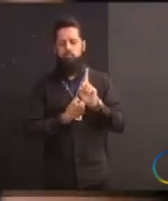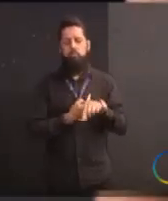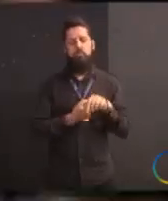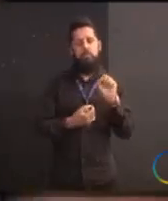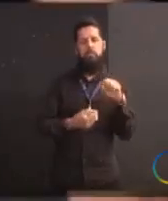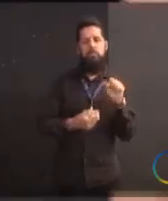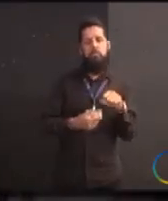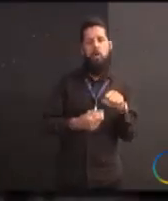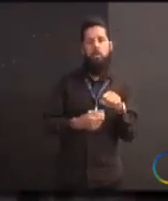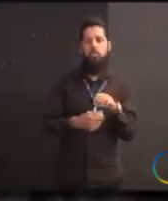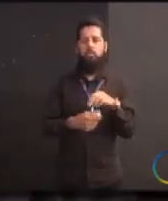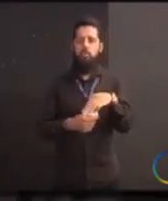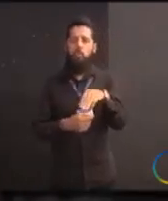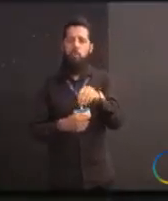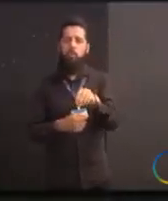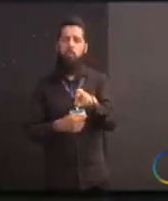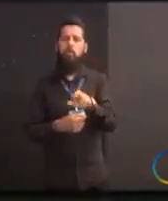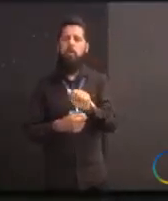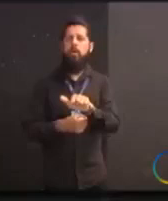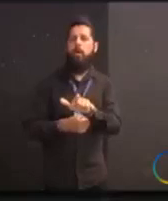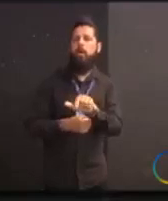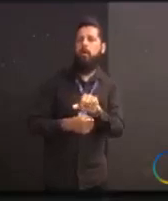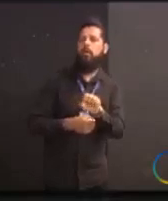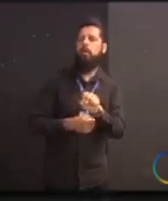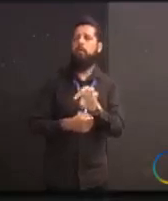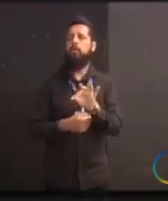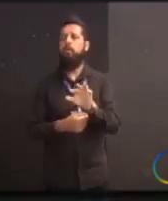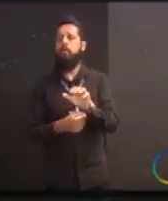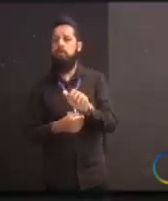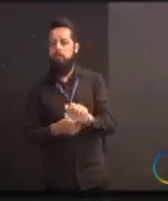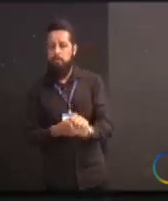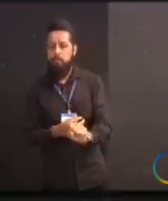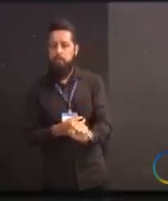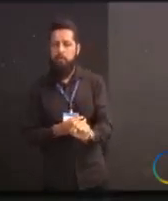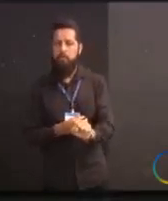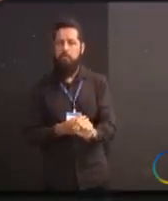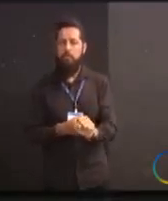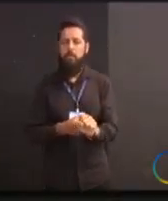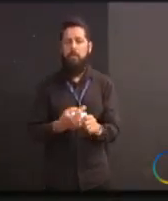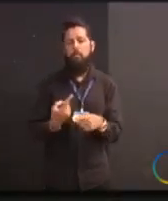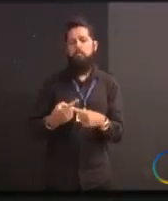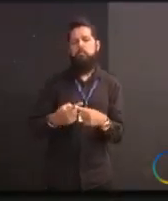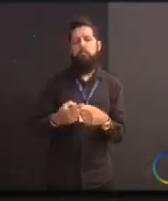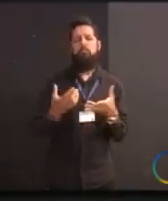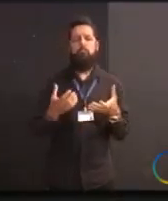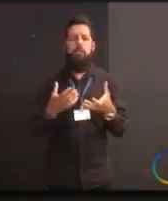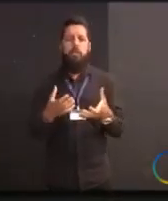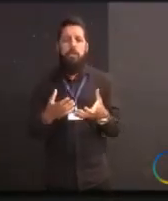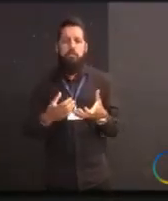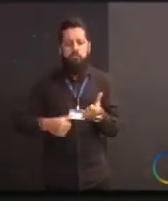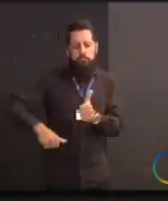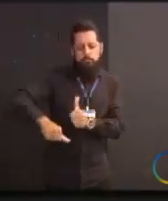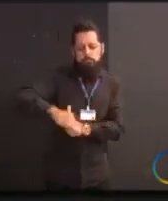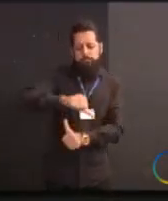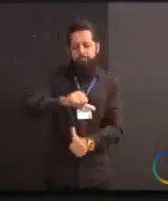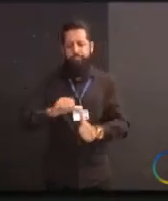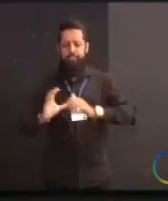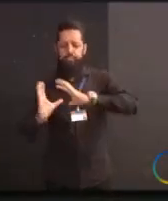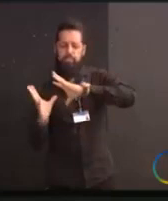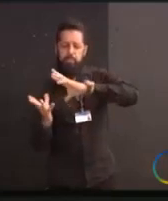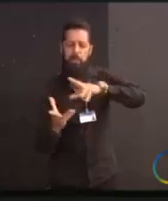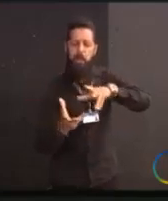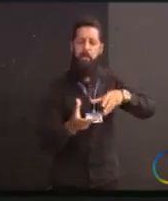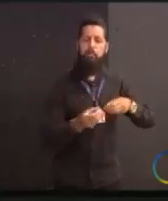Queremos mudar o mundo, menos a gente. Um mero